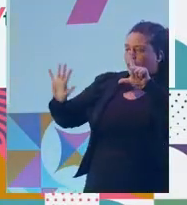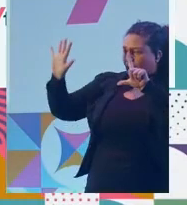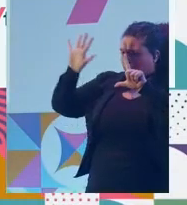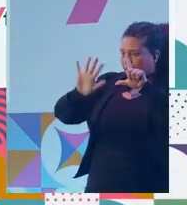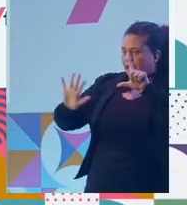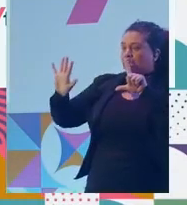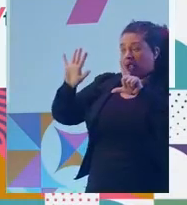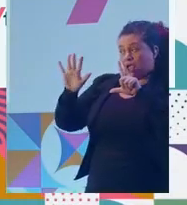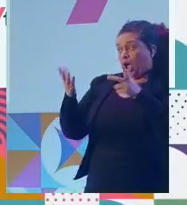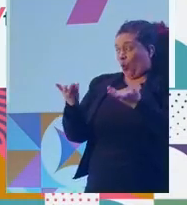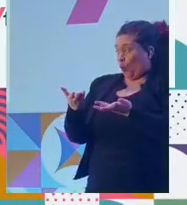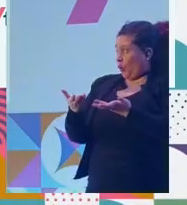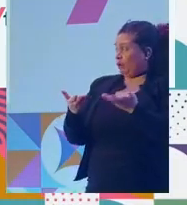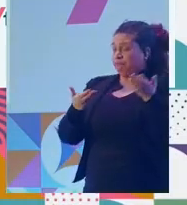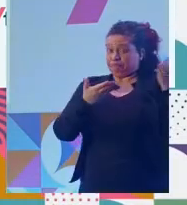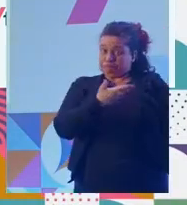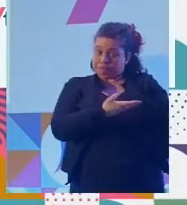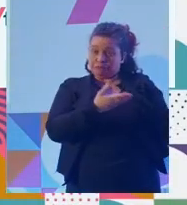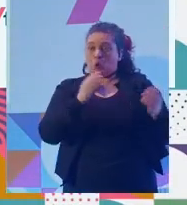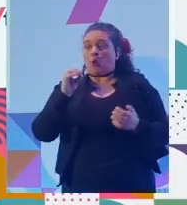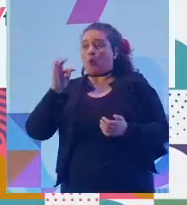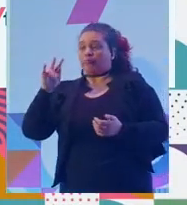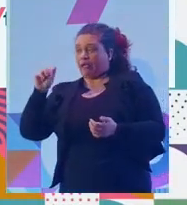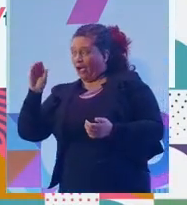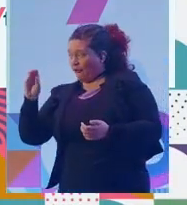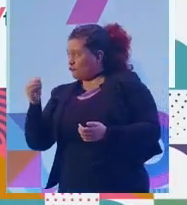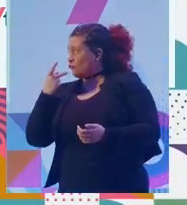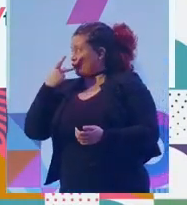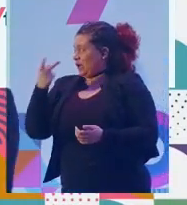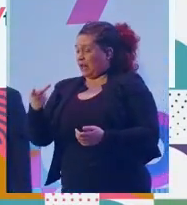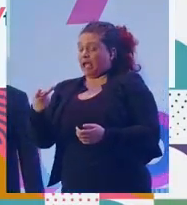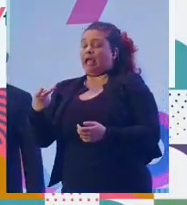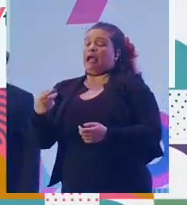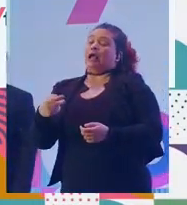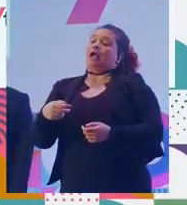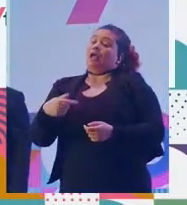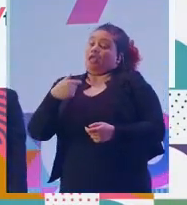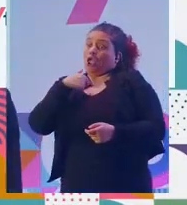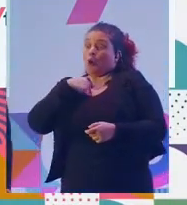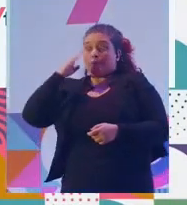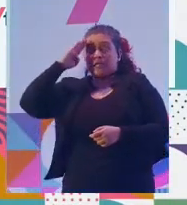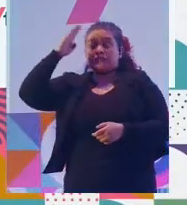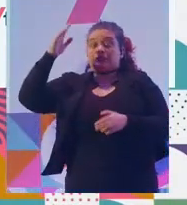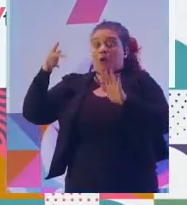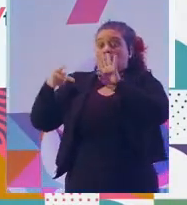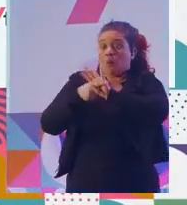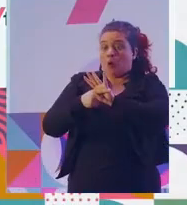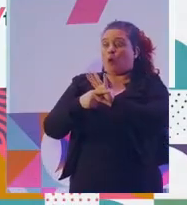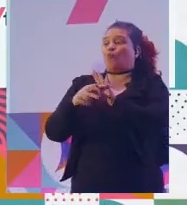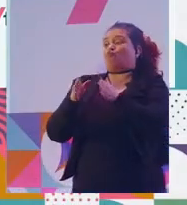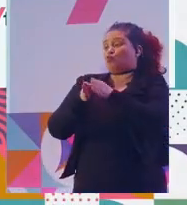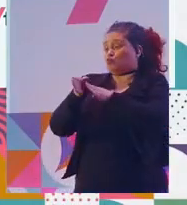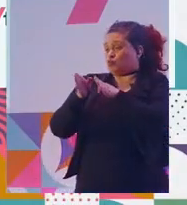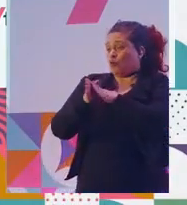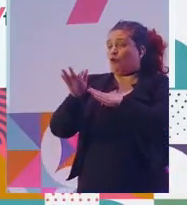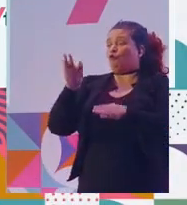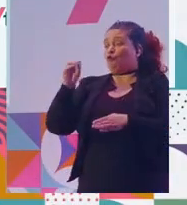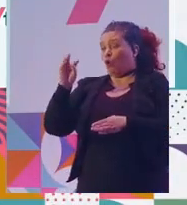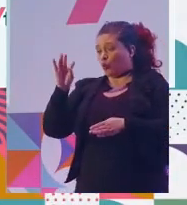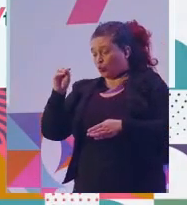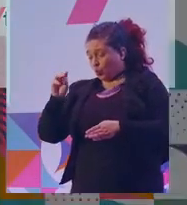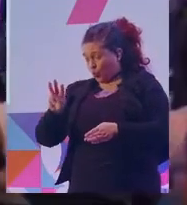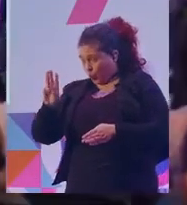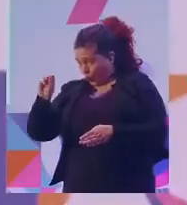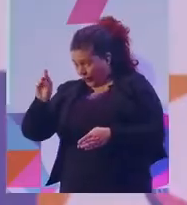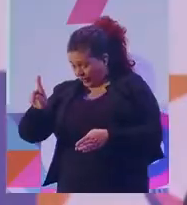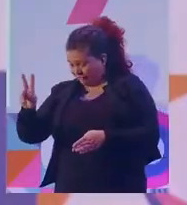aqui ao colega Otávio Valenzuela. Sou a principal consultora da ThoughtWorks e vou falar um